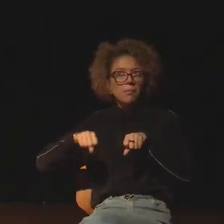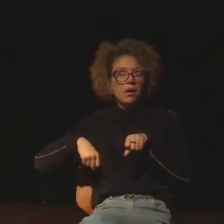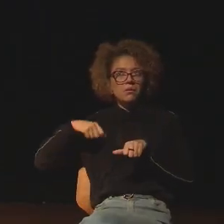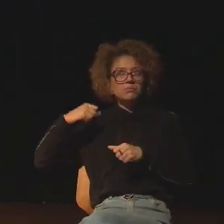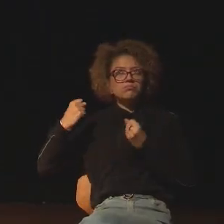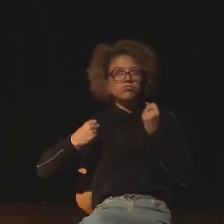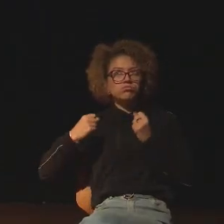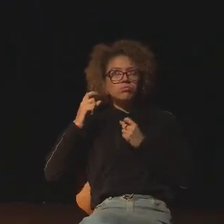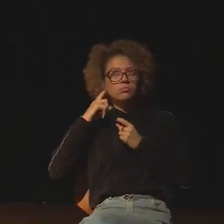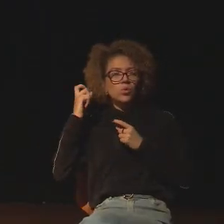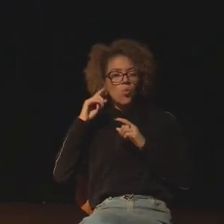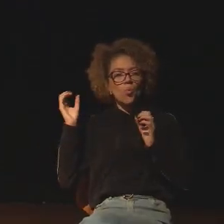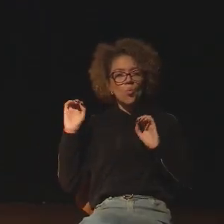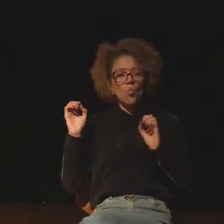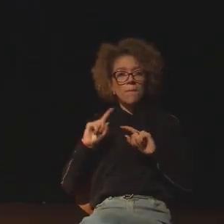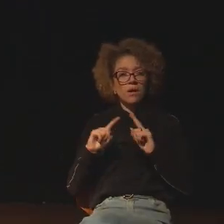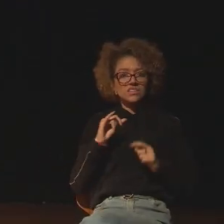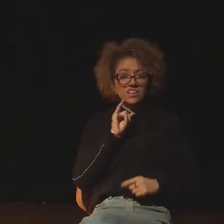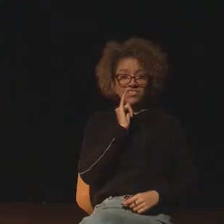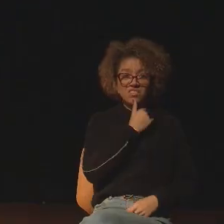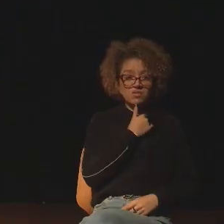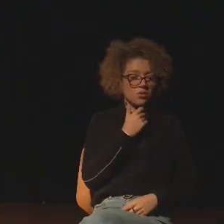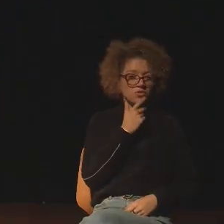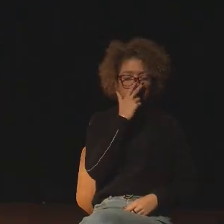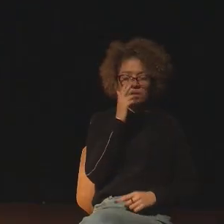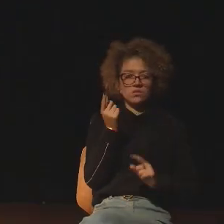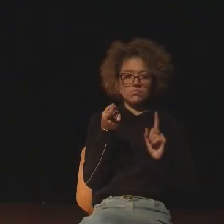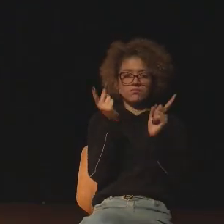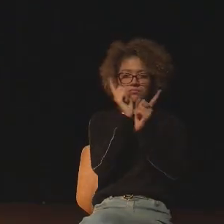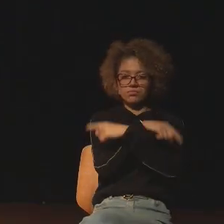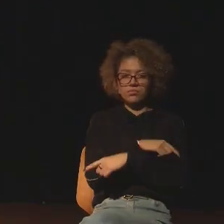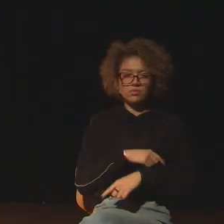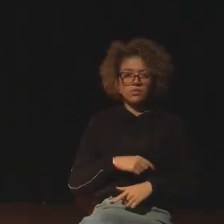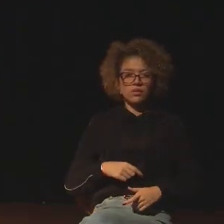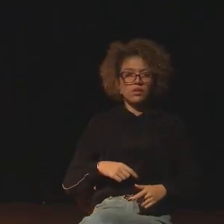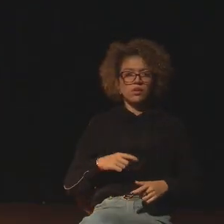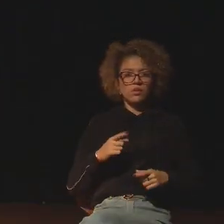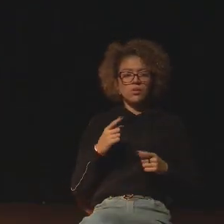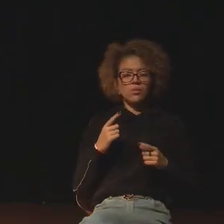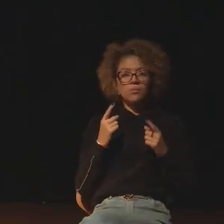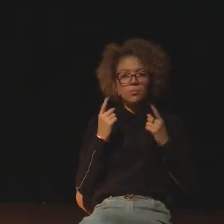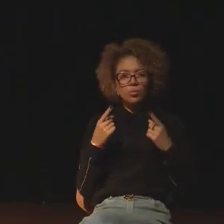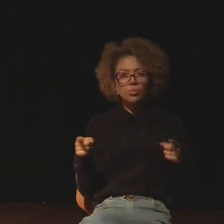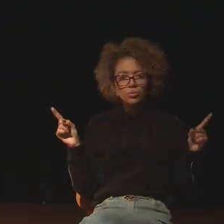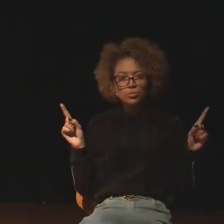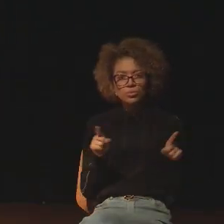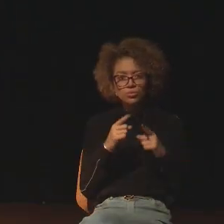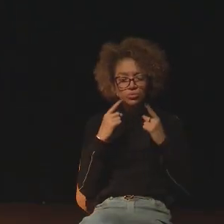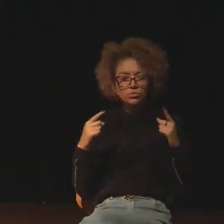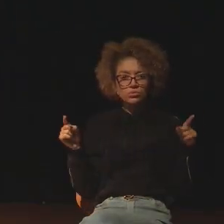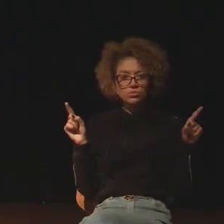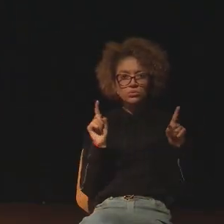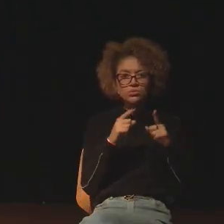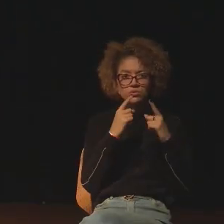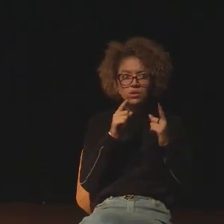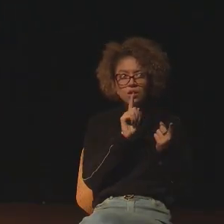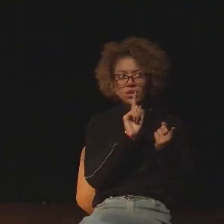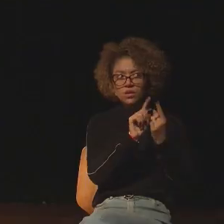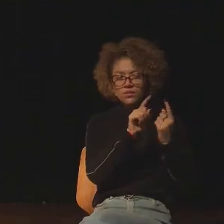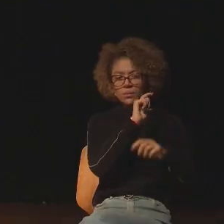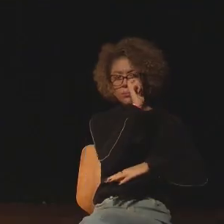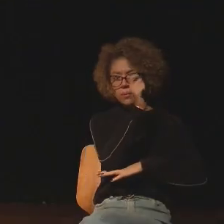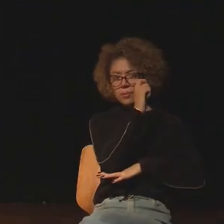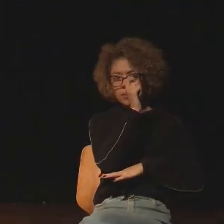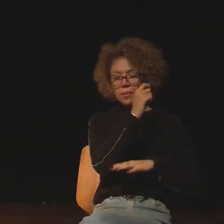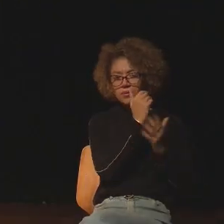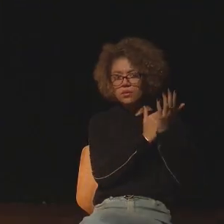longo dos últimos anos, a amplificação eletrônica, os instrumentos de percussão de alto impacto foram tornando a vida dessa